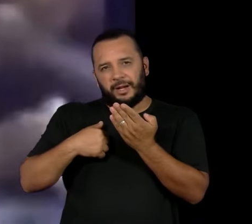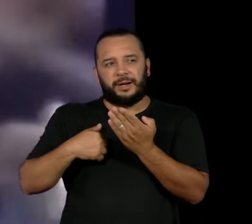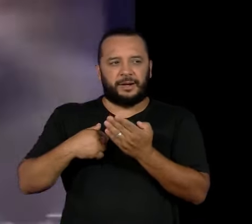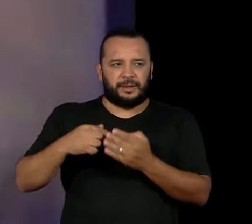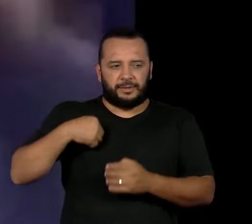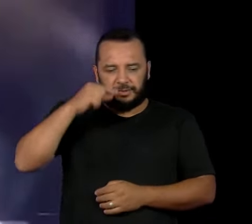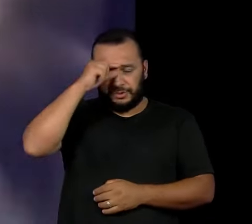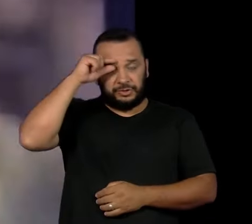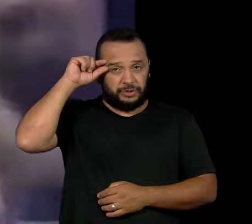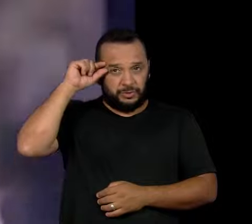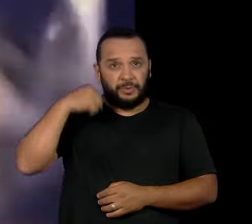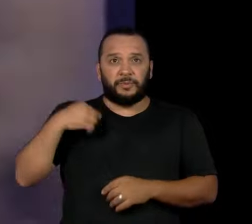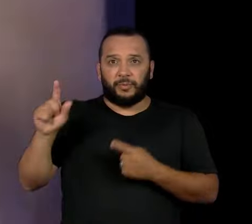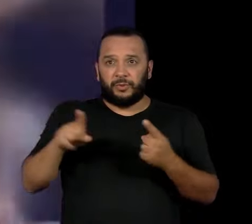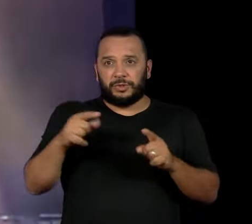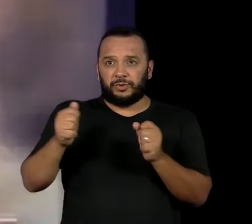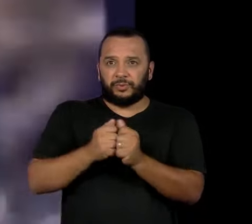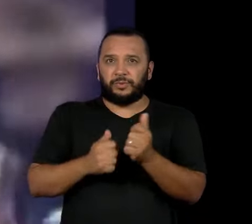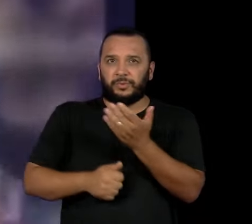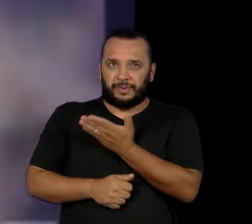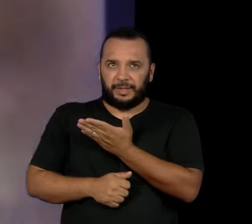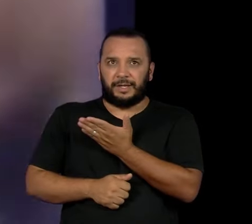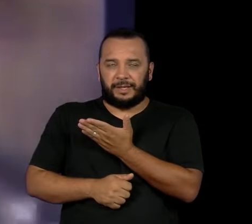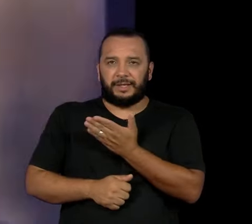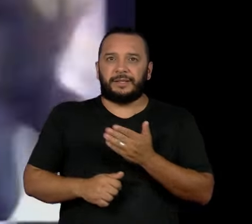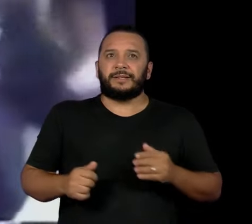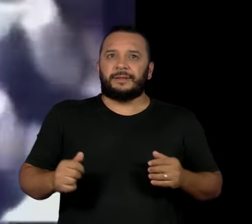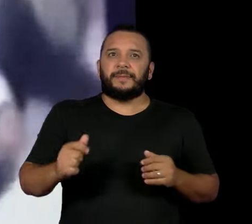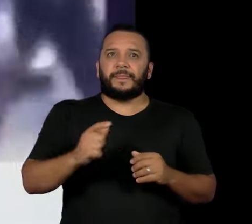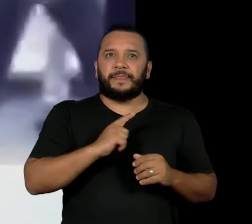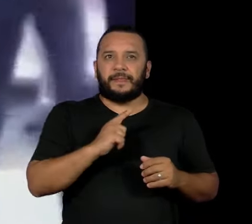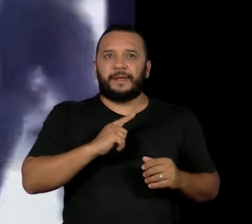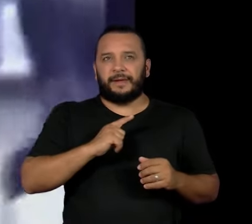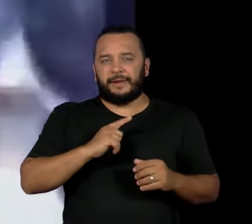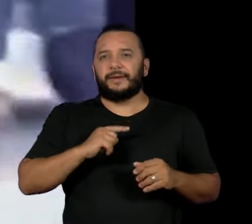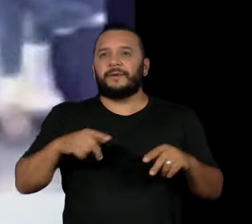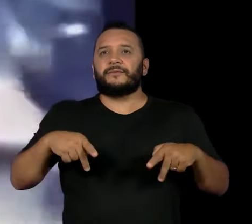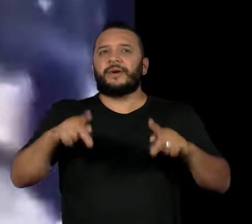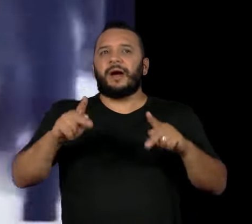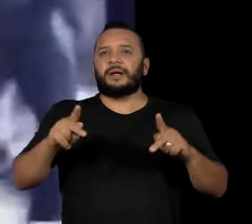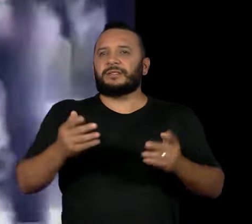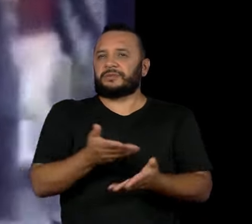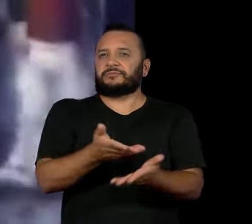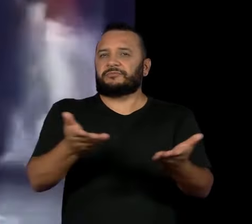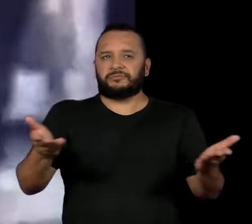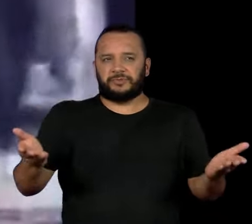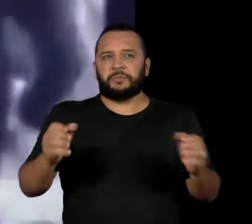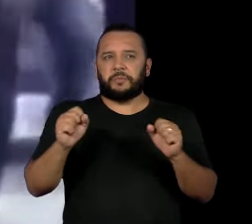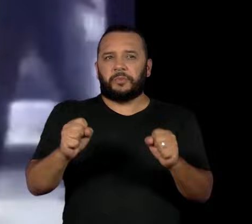clipe que tem de Gilberto Gil que se chama Funk-se Quem Puder.